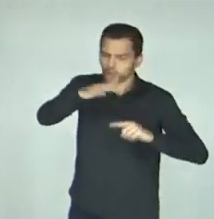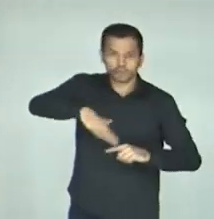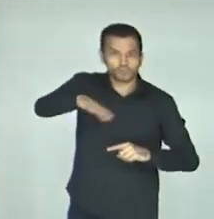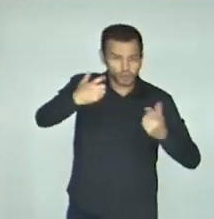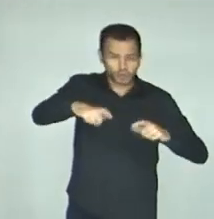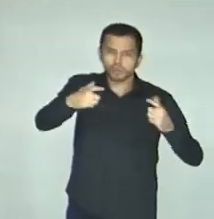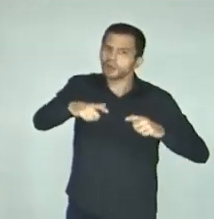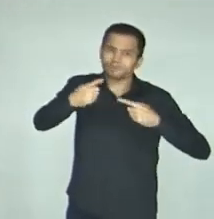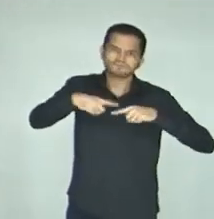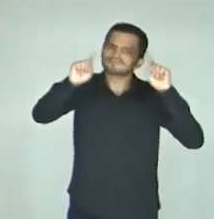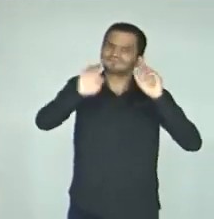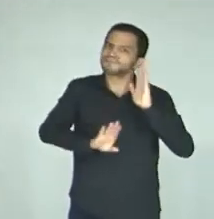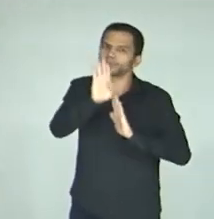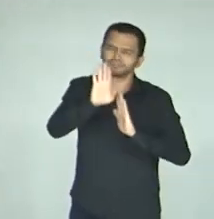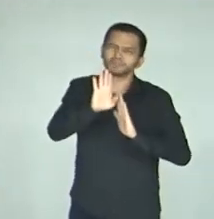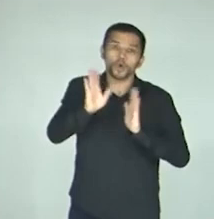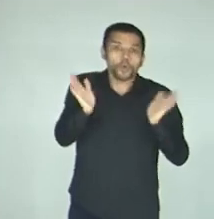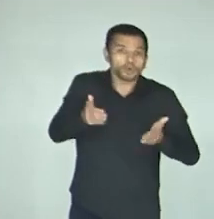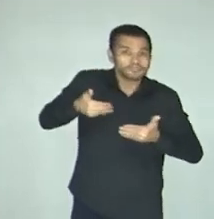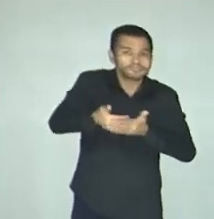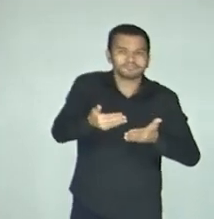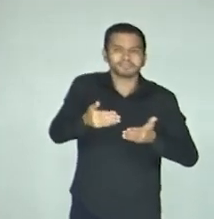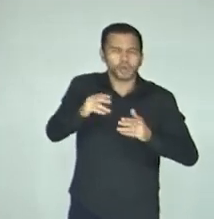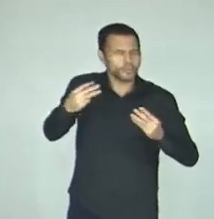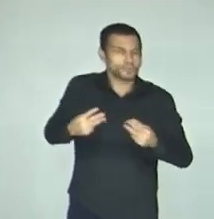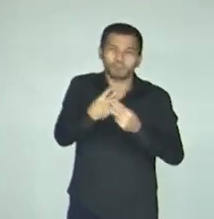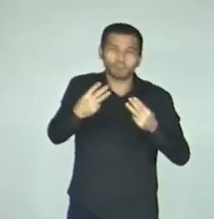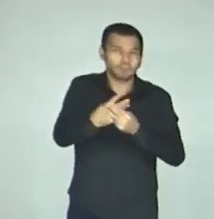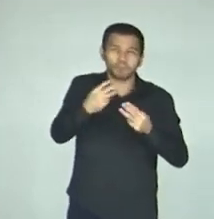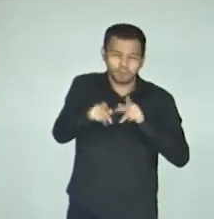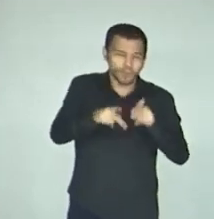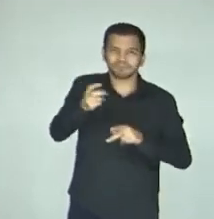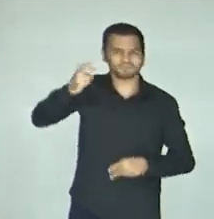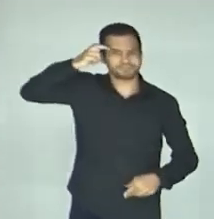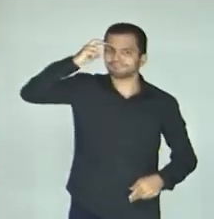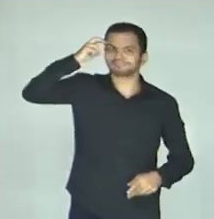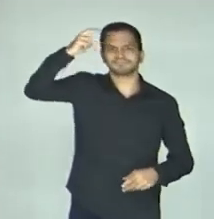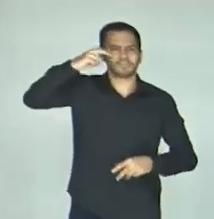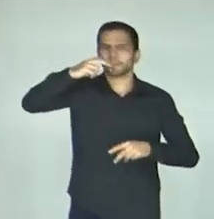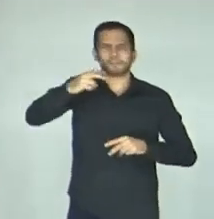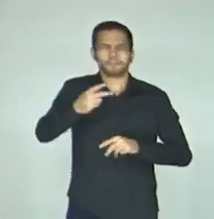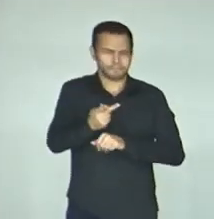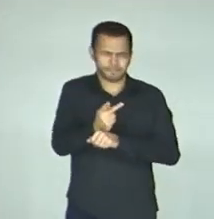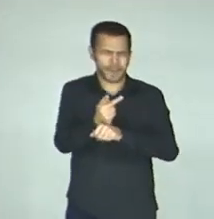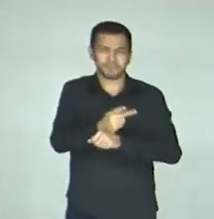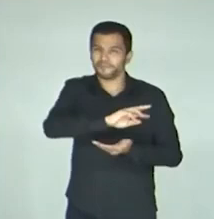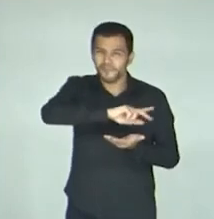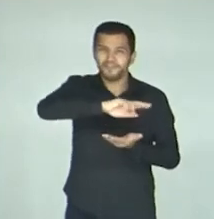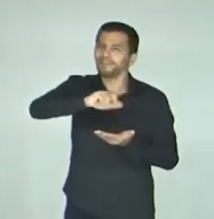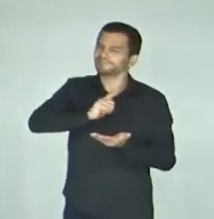Pensa numa terra próspera Pensa num povo inteligente que ganha prêmio Nobel todo ano pensa em